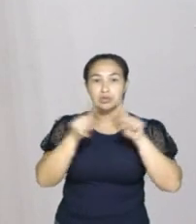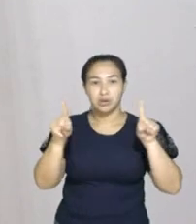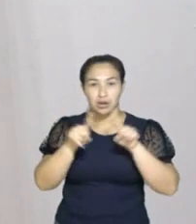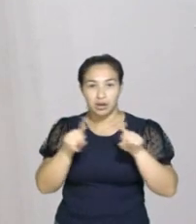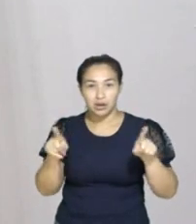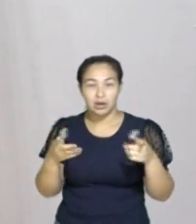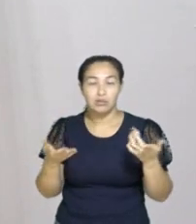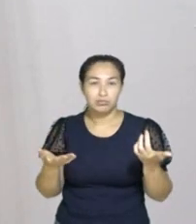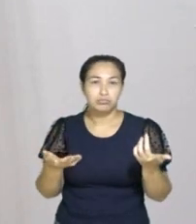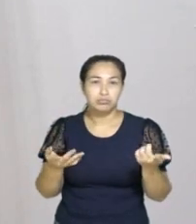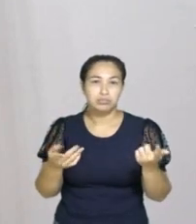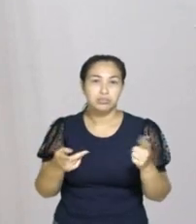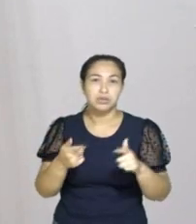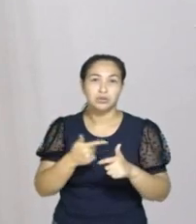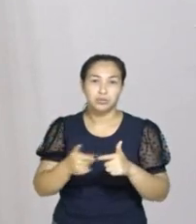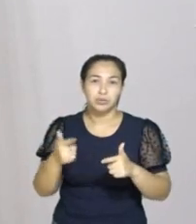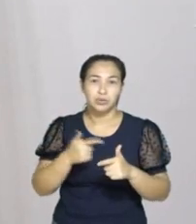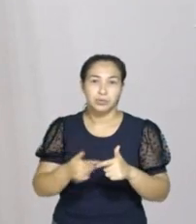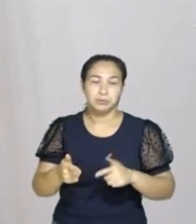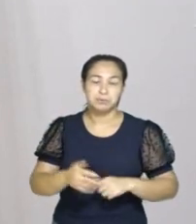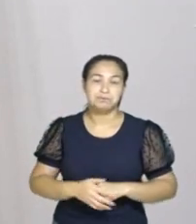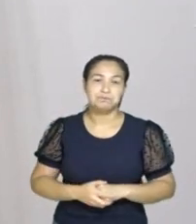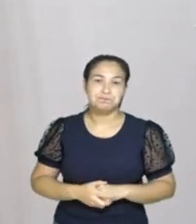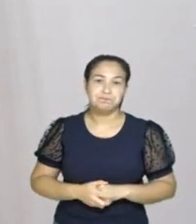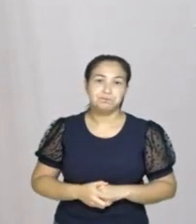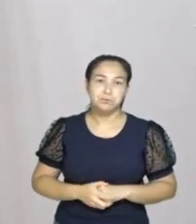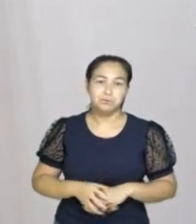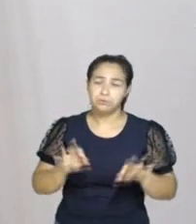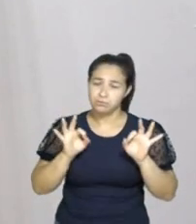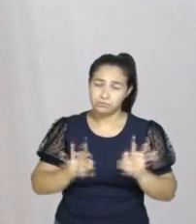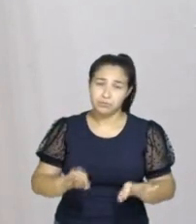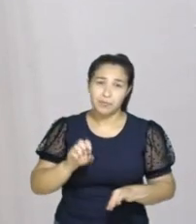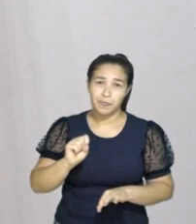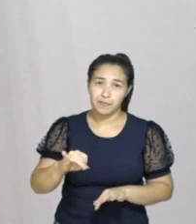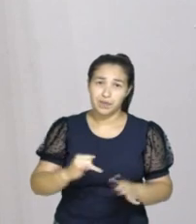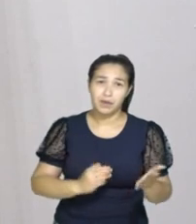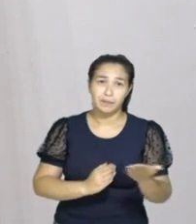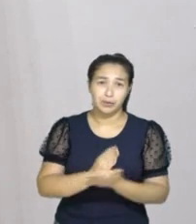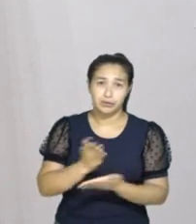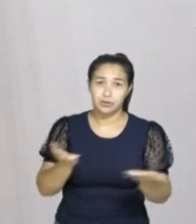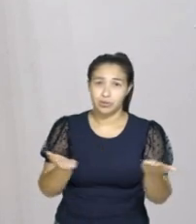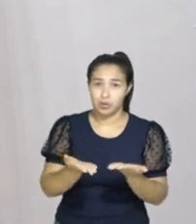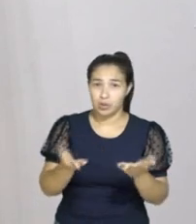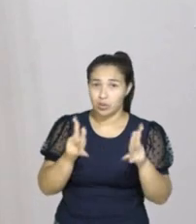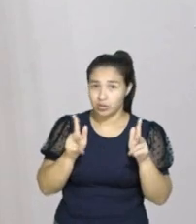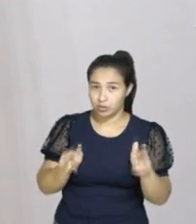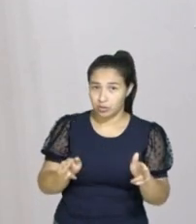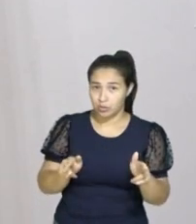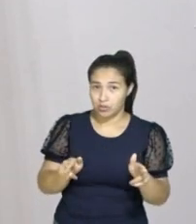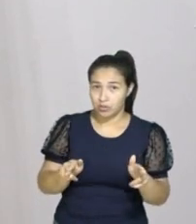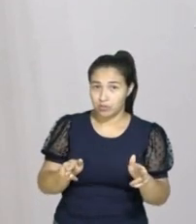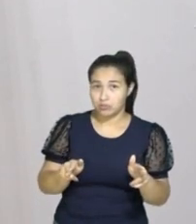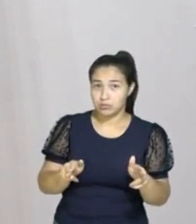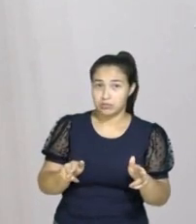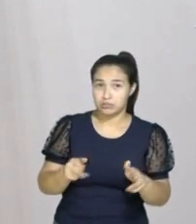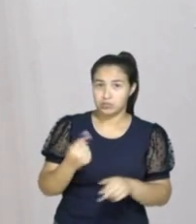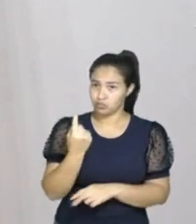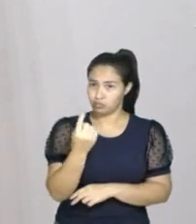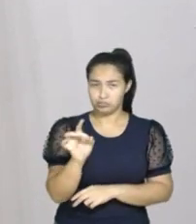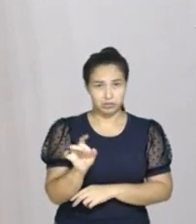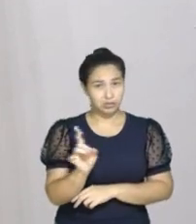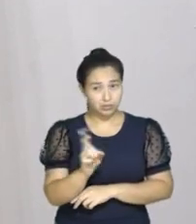o processo de participação E tenho certeza se ele for aprovado como ele está hoje e que não fato isolado ele